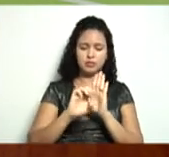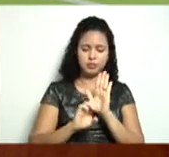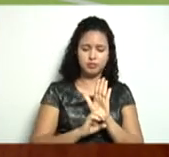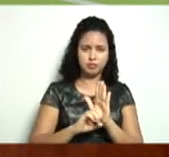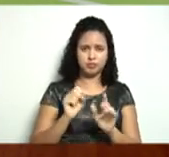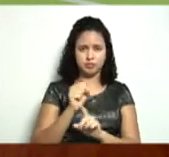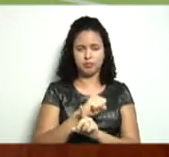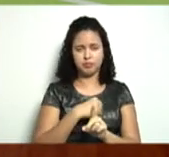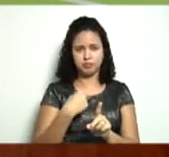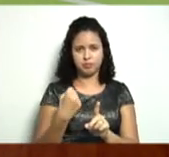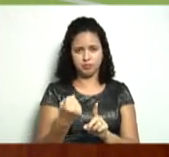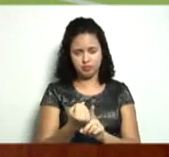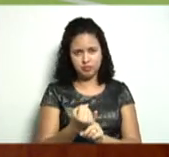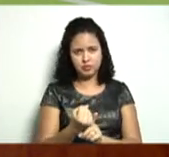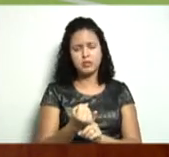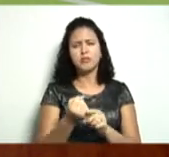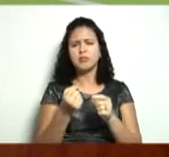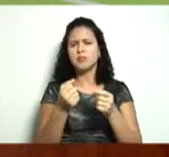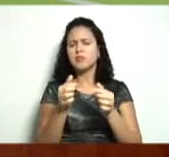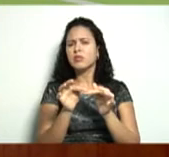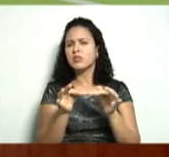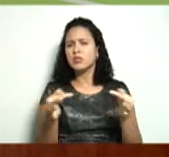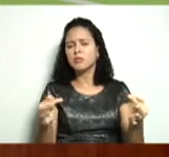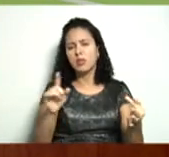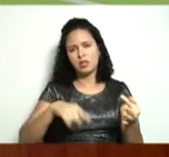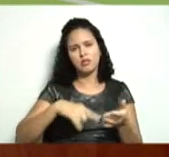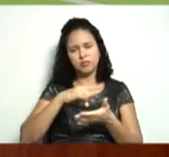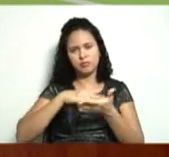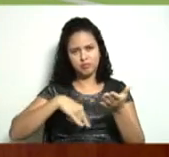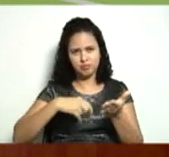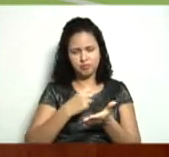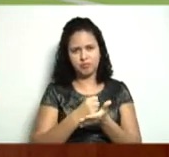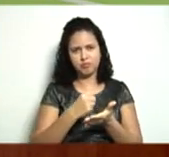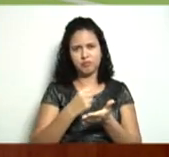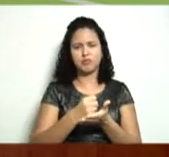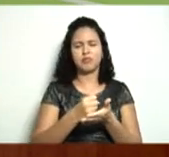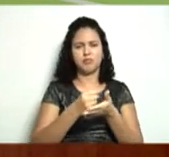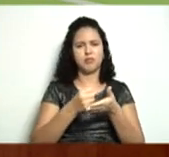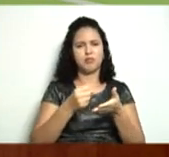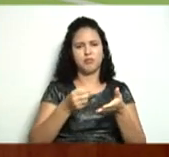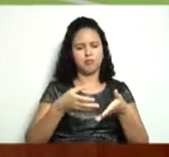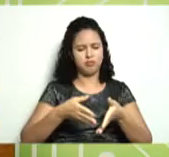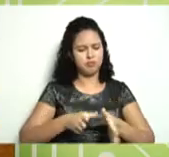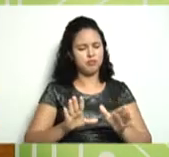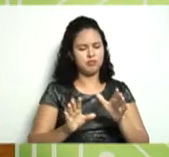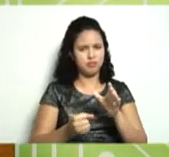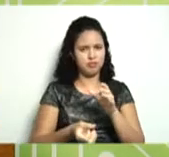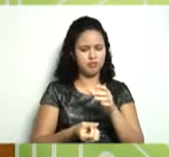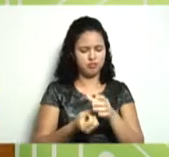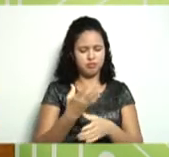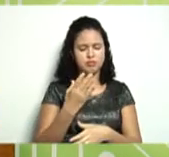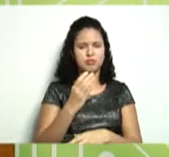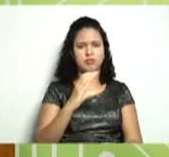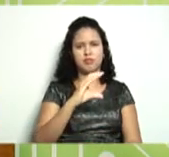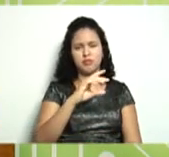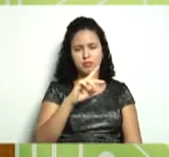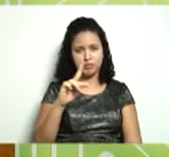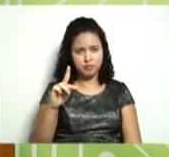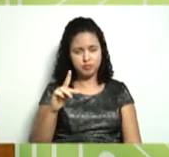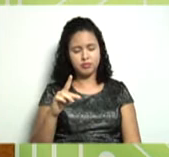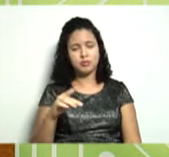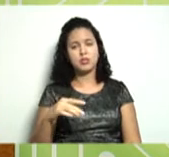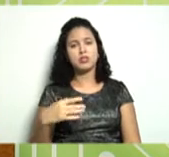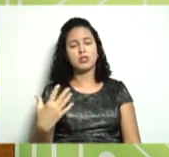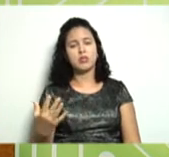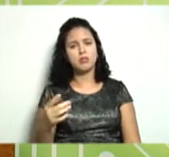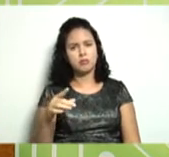tentando trazer de uma linguagem mais simplificada, é a certidão de nascimento aí da nossa cooperativa. Inclusive, aluno, a gente tem que prestar atenção